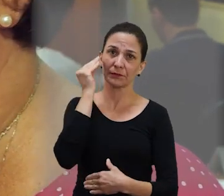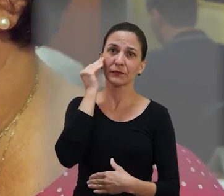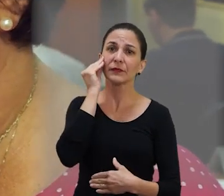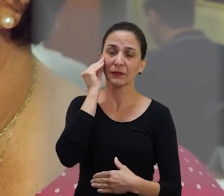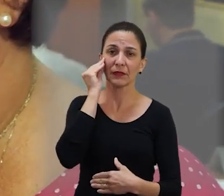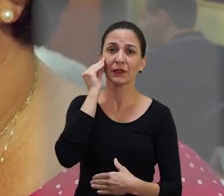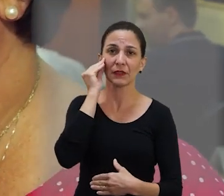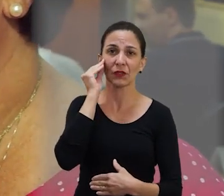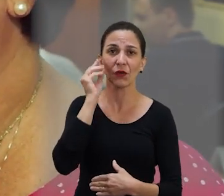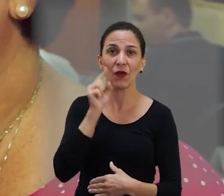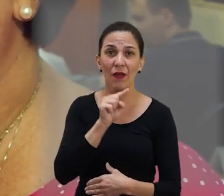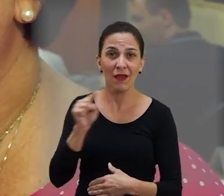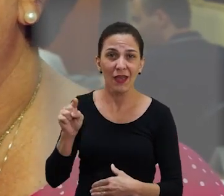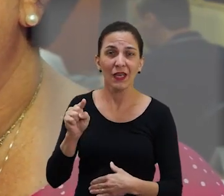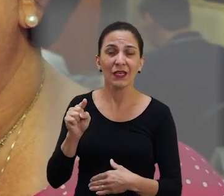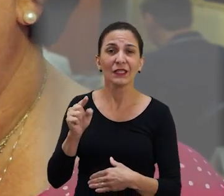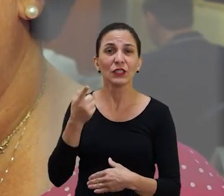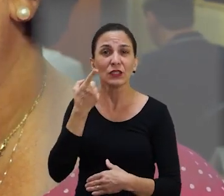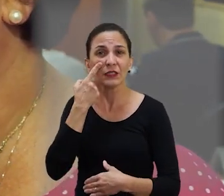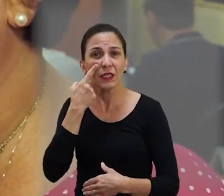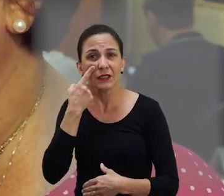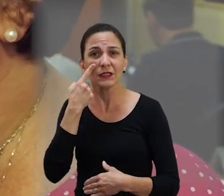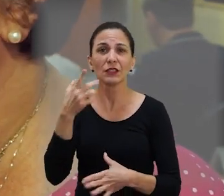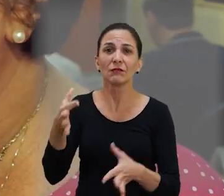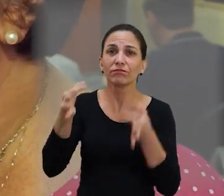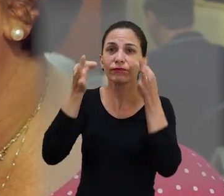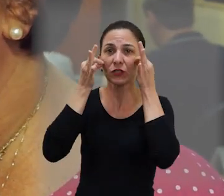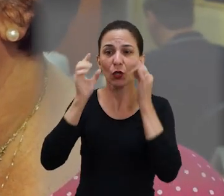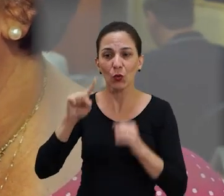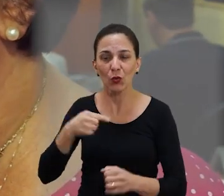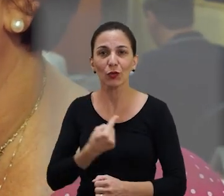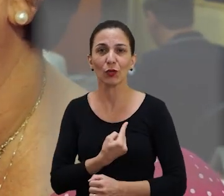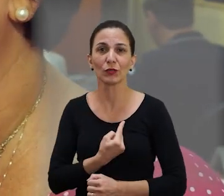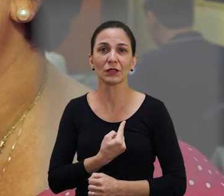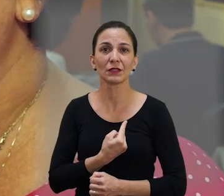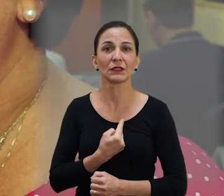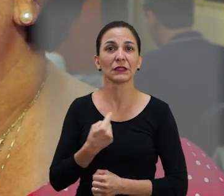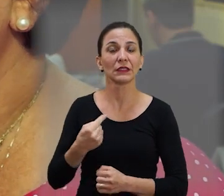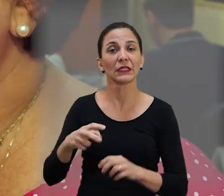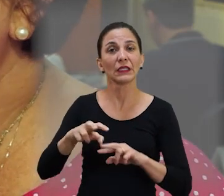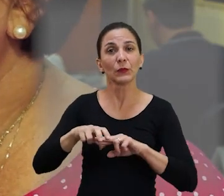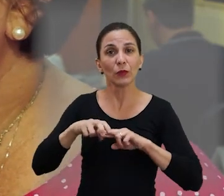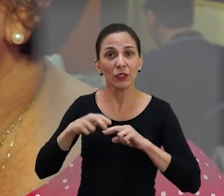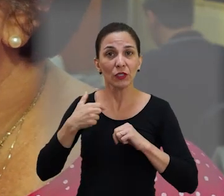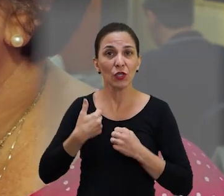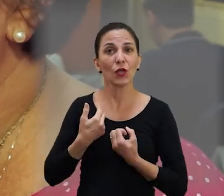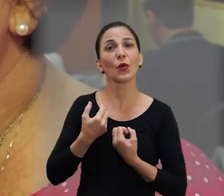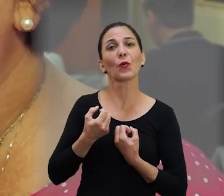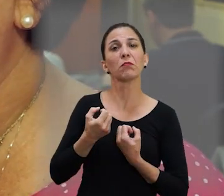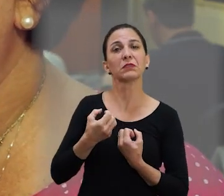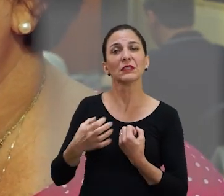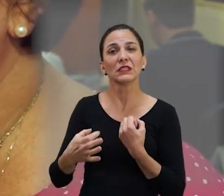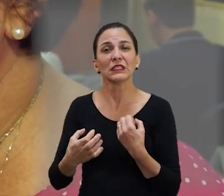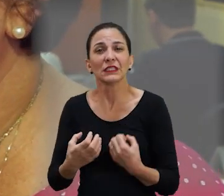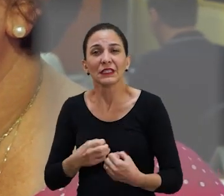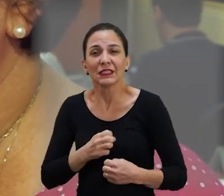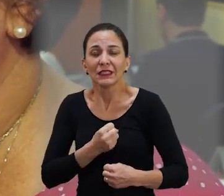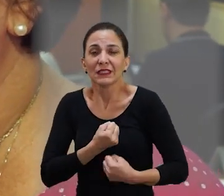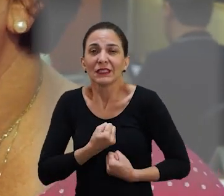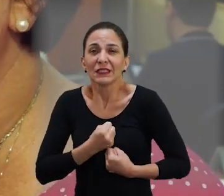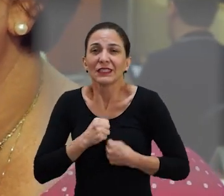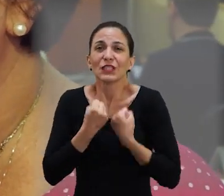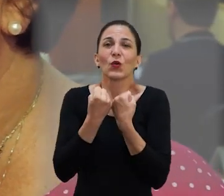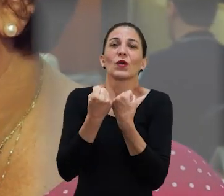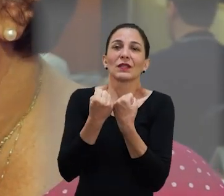a gente sempre então tem eles pode cuidar do possível então eu tento passar para ela essas